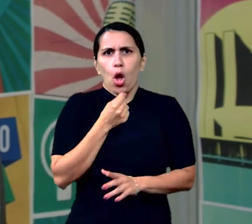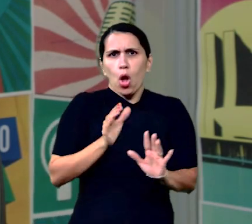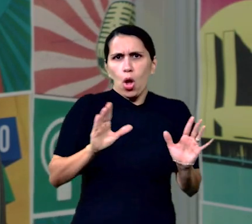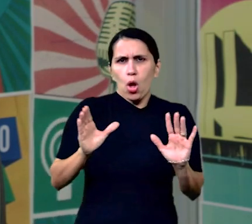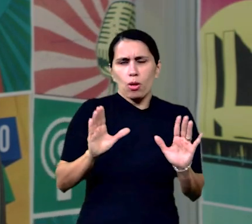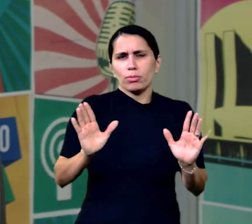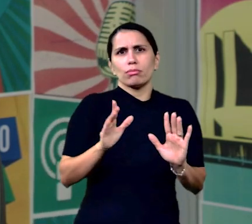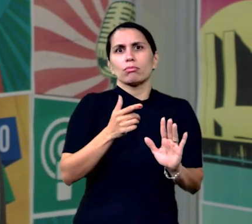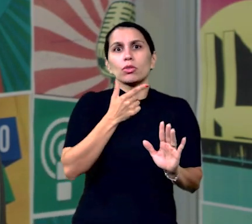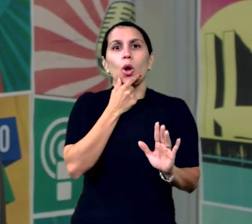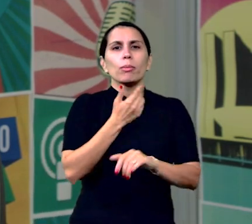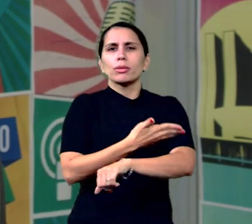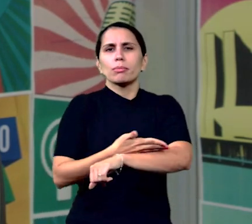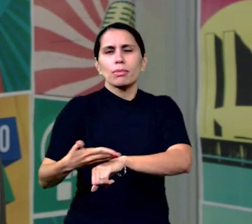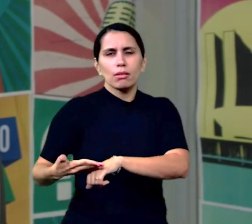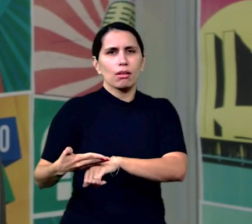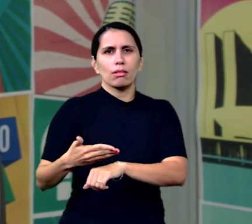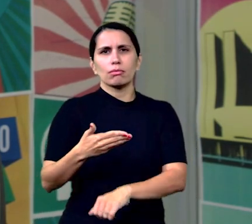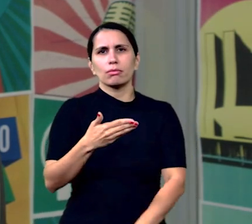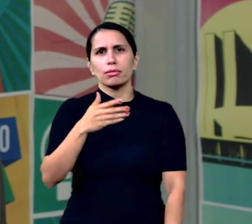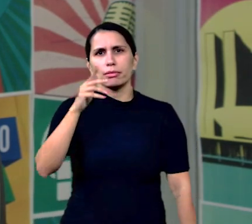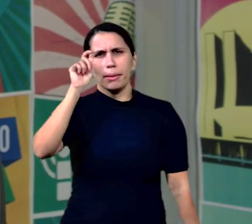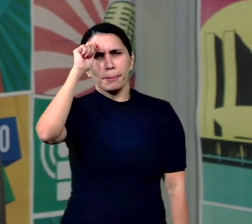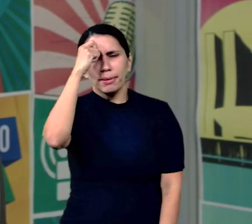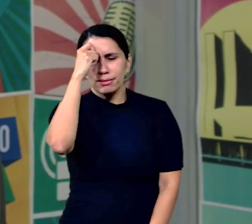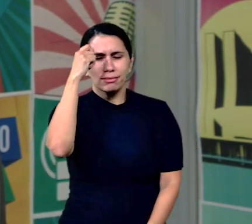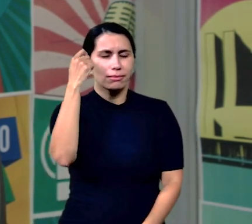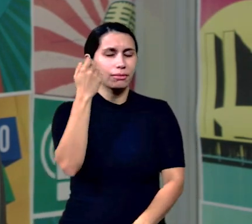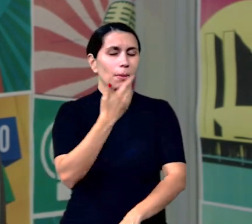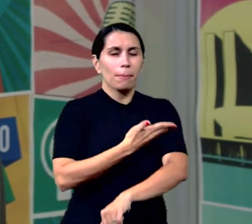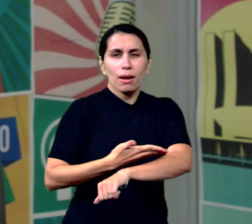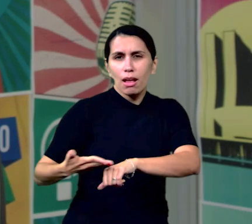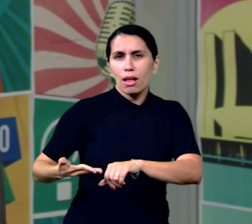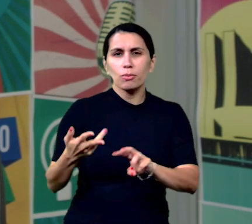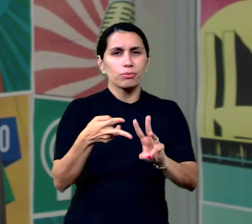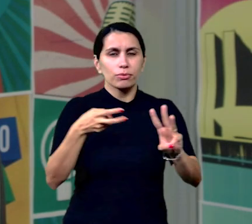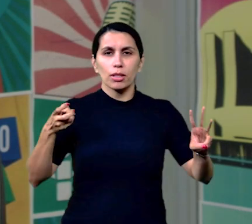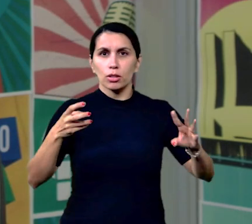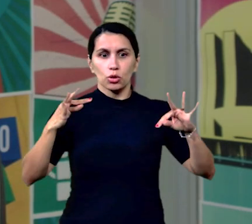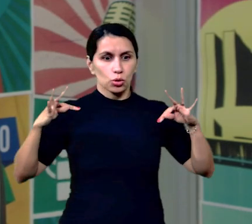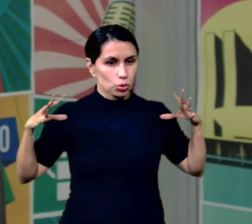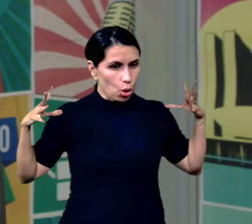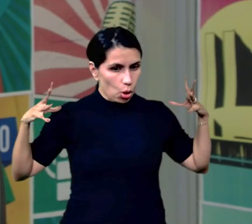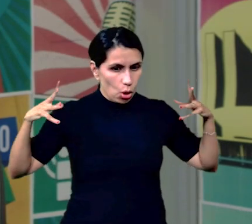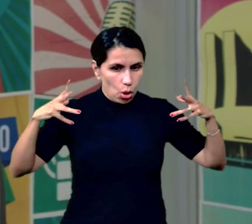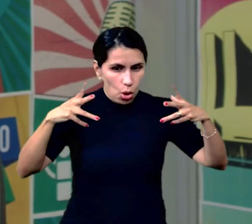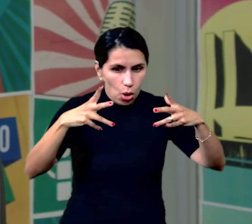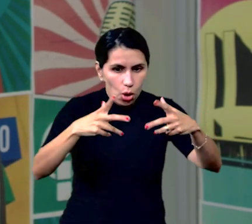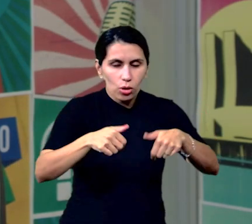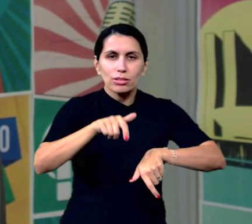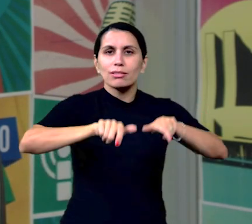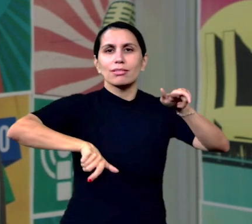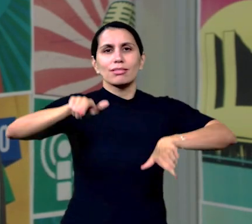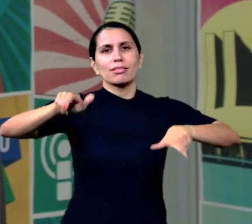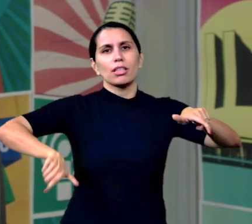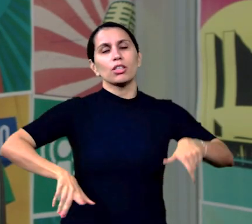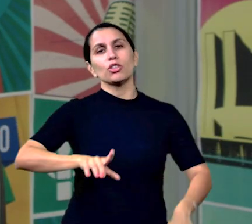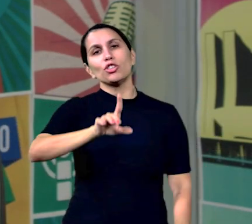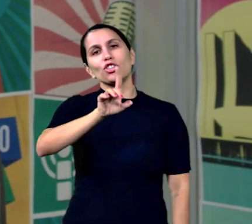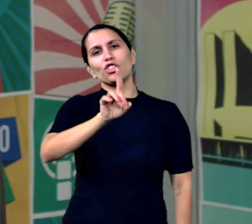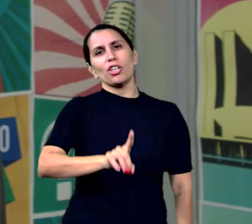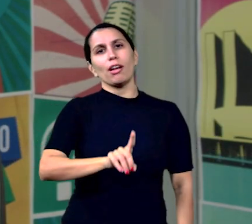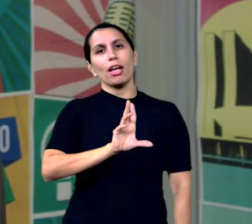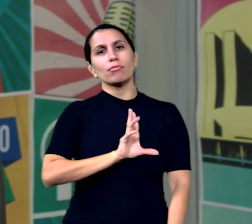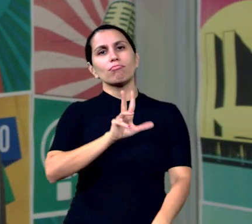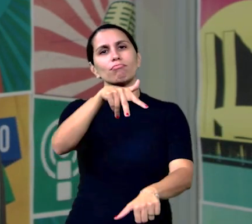homens cis, homens brancos, negros, brancos, indígenas, todas as pessoas têm direito de ocupar aquele lugar e